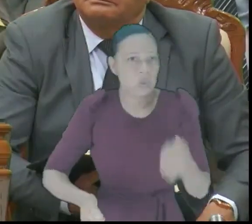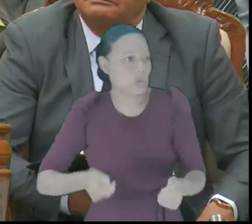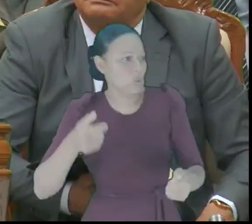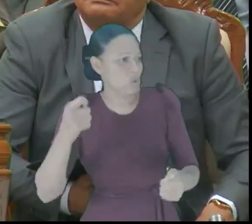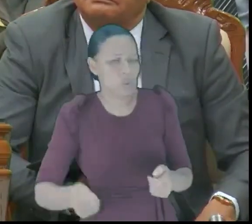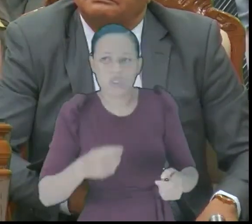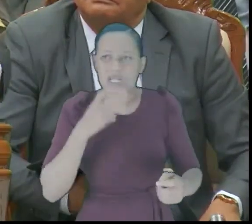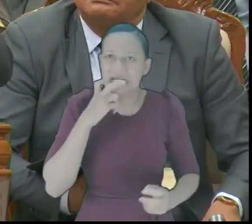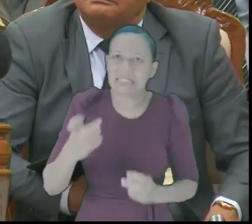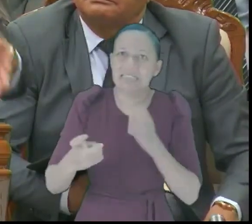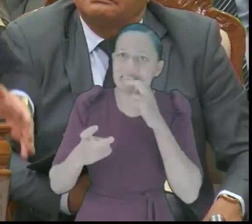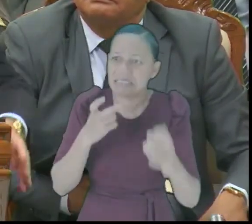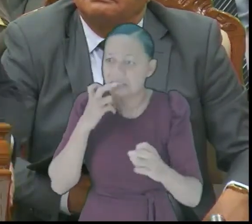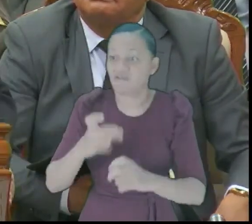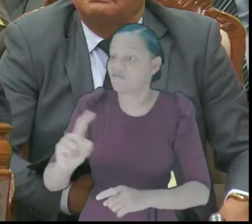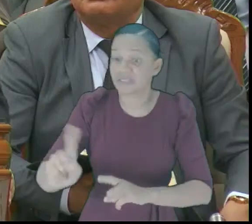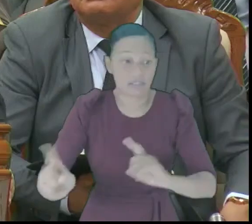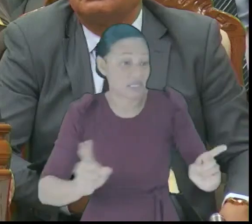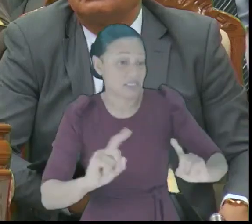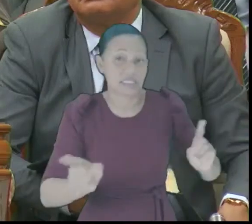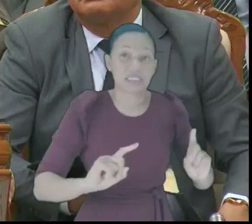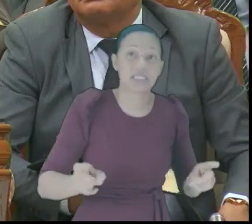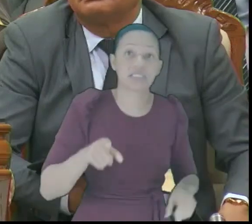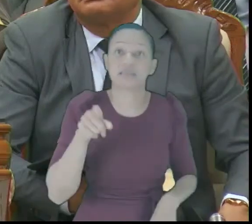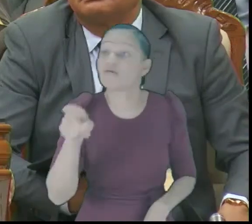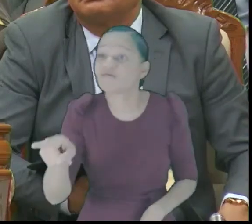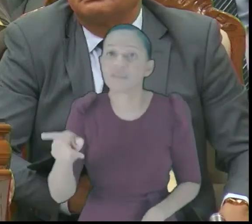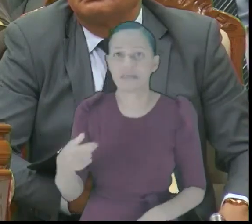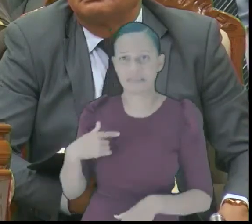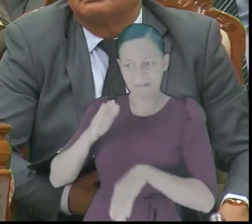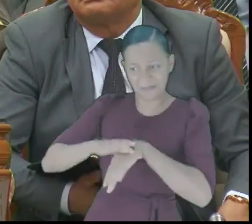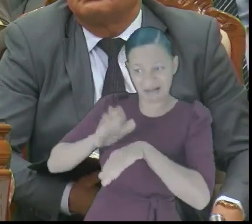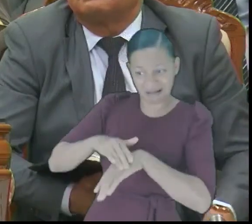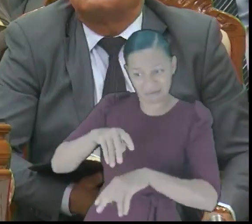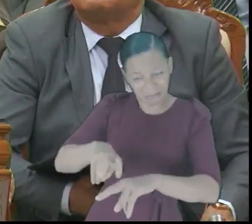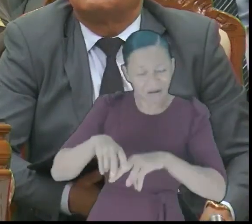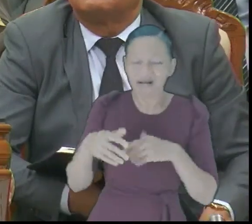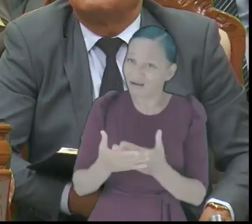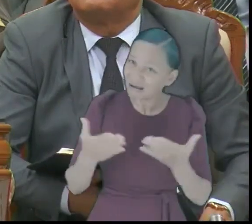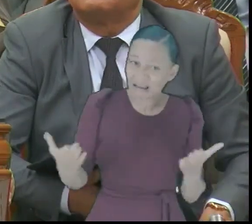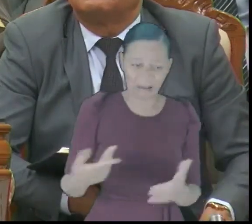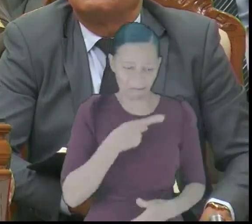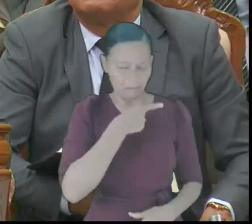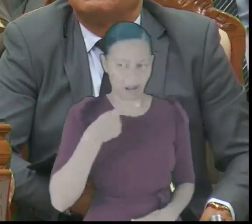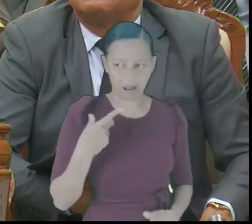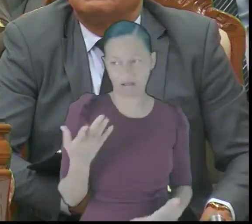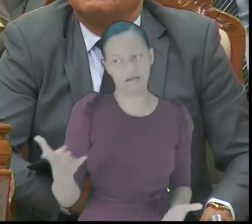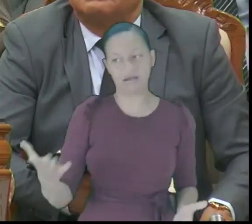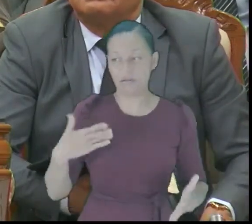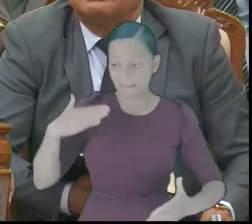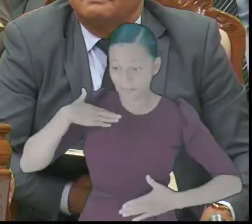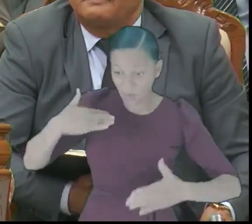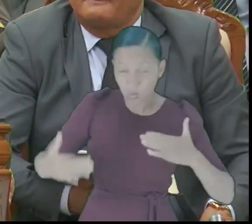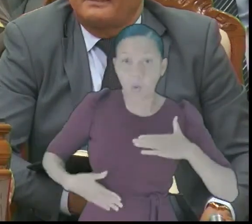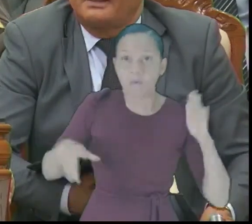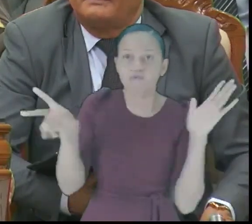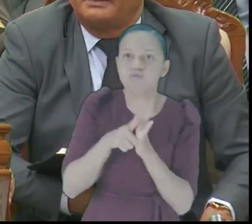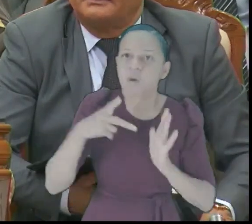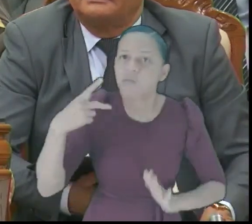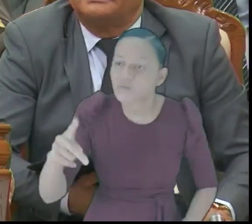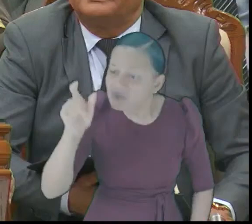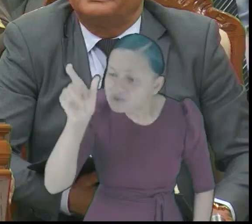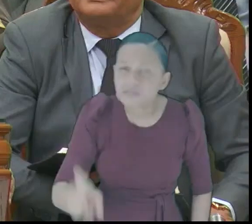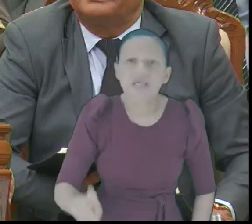orientando, gritando e dizendo: não faça isso não. Você não faz, não é por causa do pastor não. Você não faz, porque esse corpo não é seu.